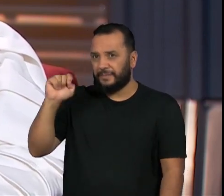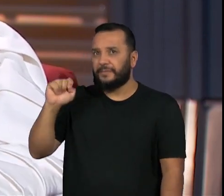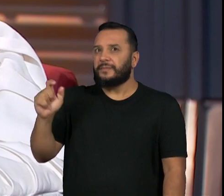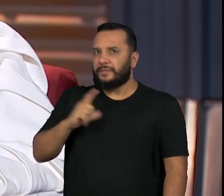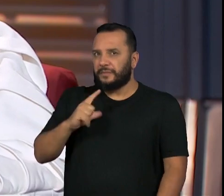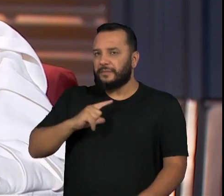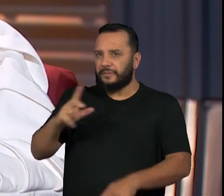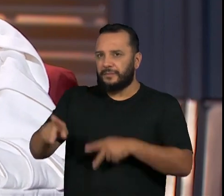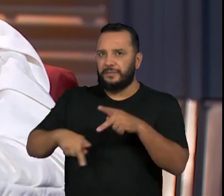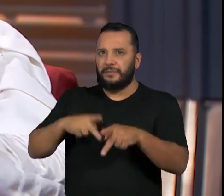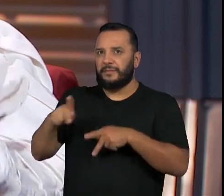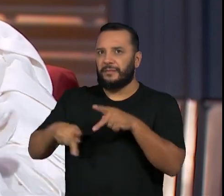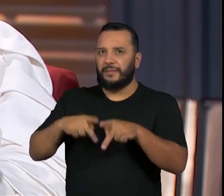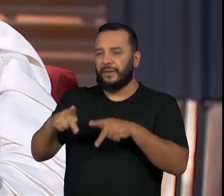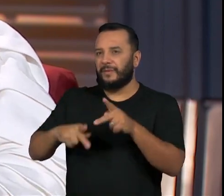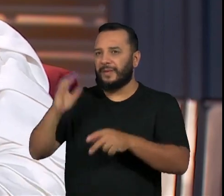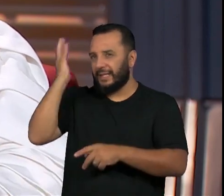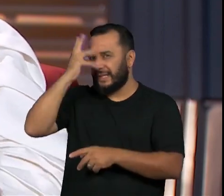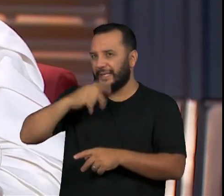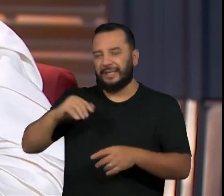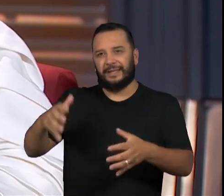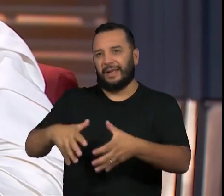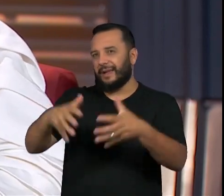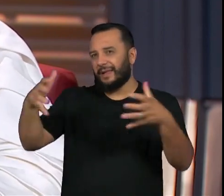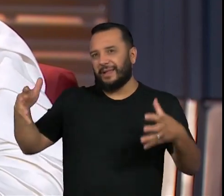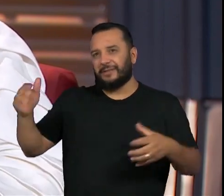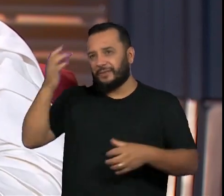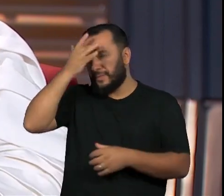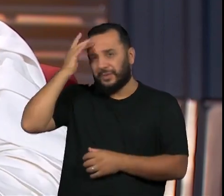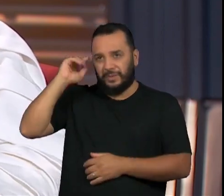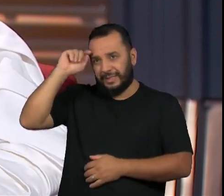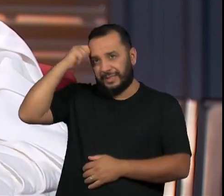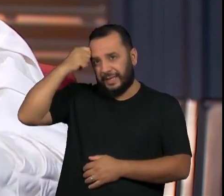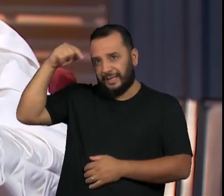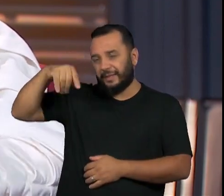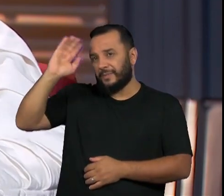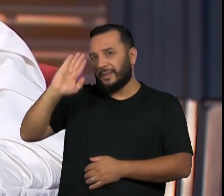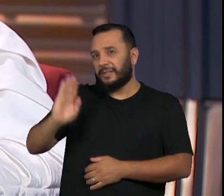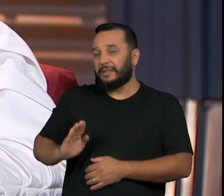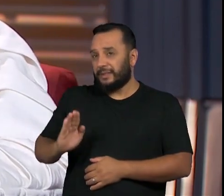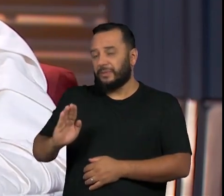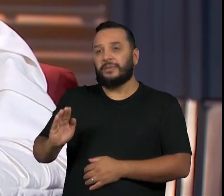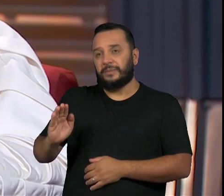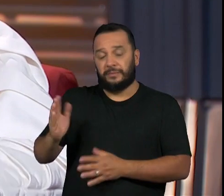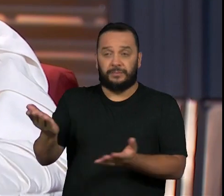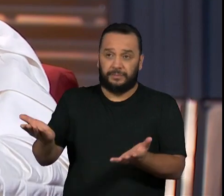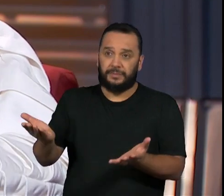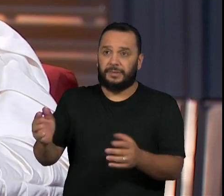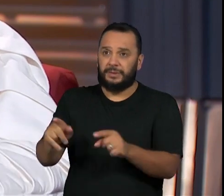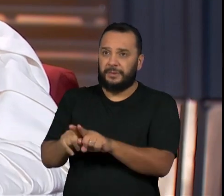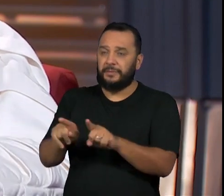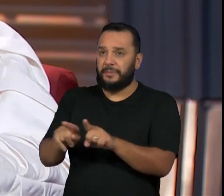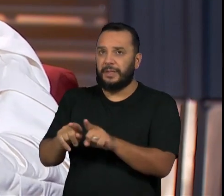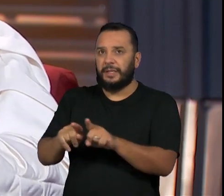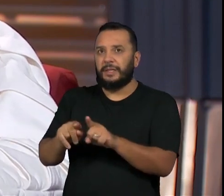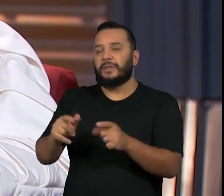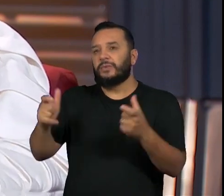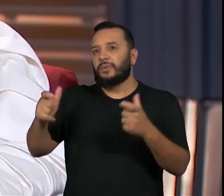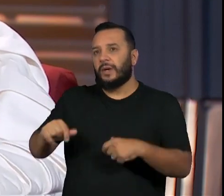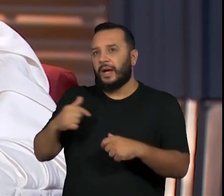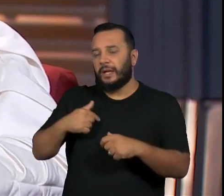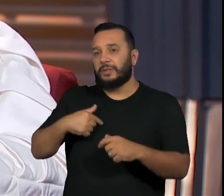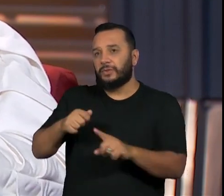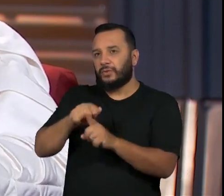uma população linda e gigantesca de pessoas negras nesse país e no mundo. E as ocupações dos